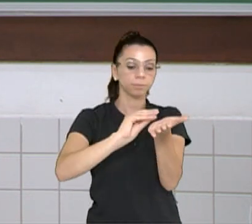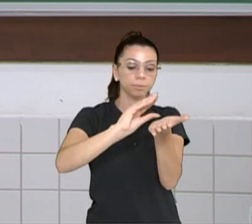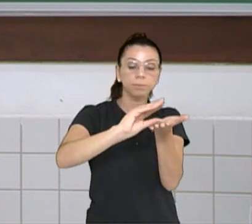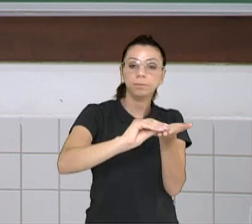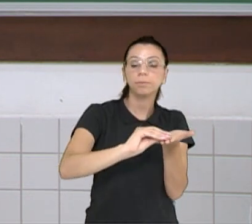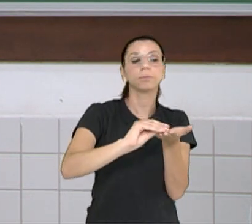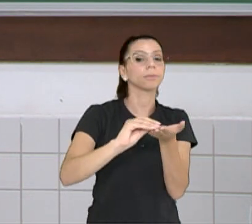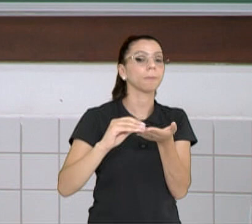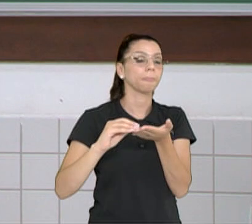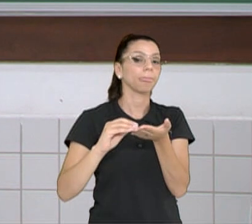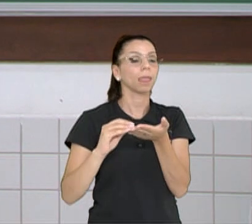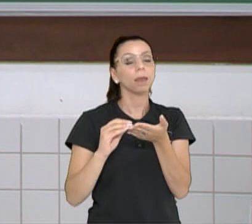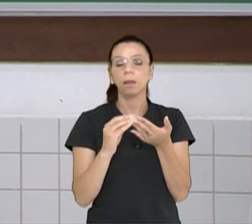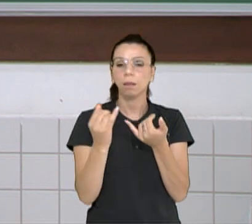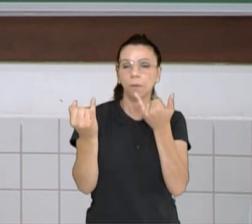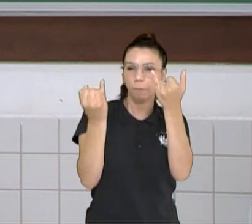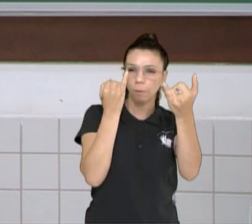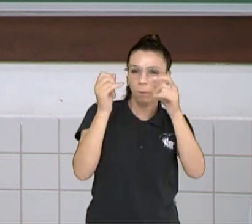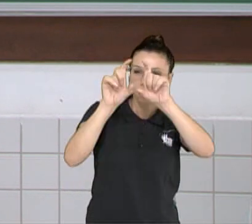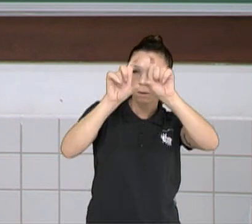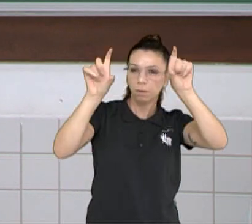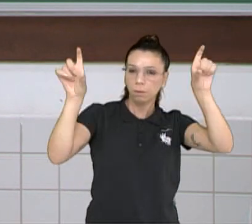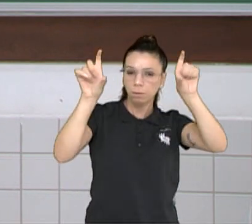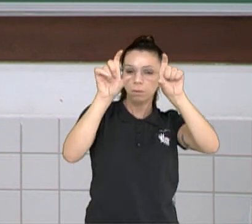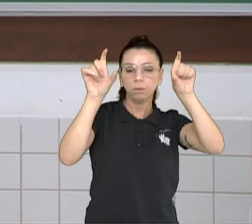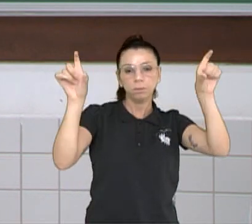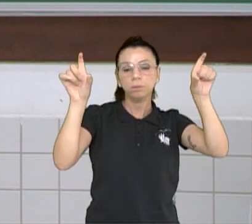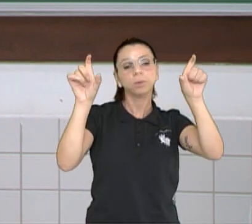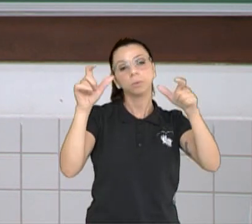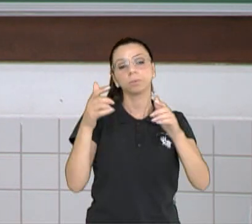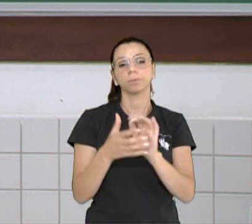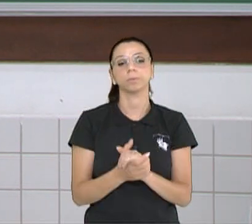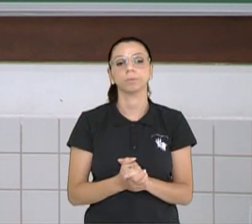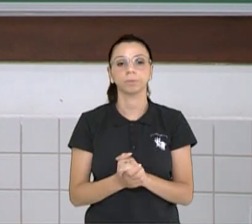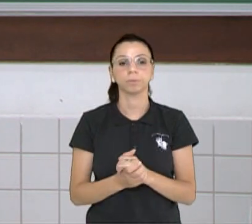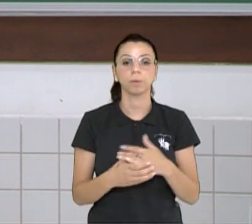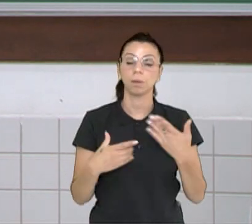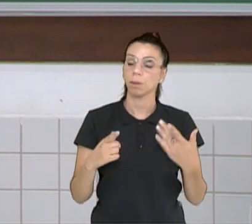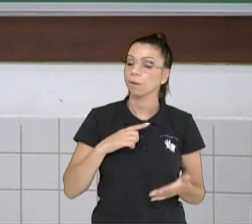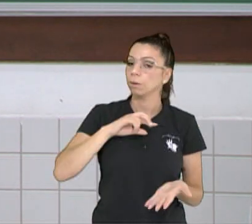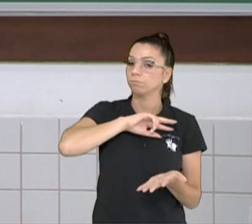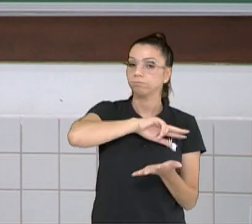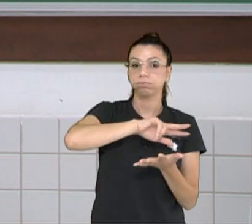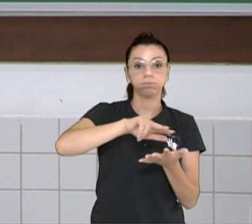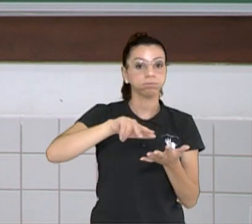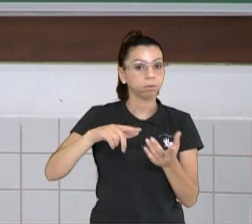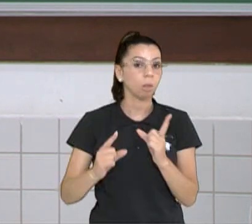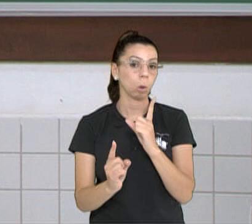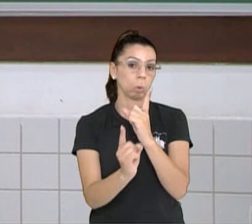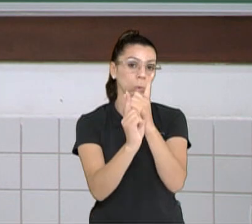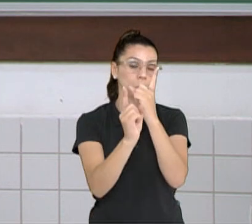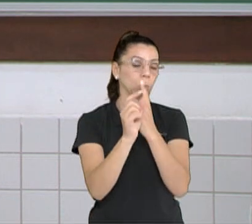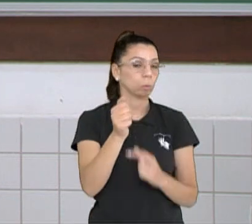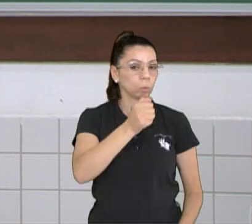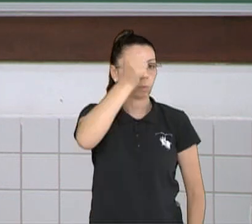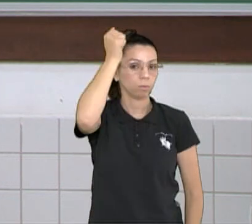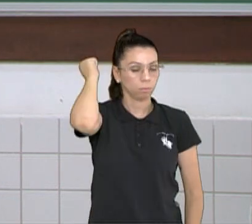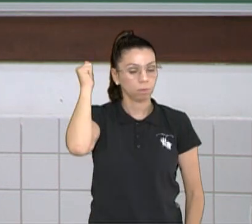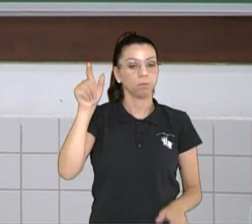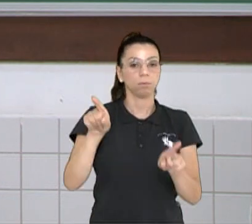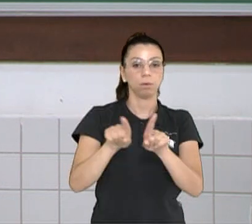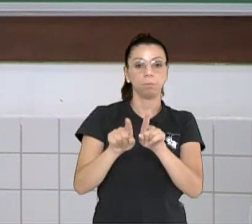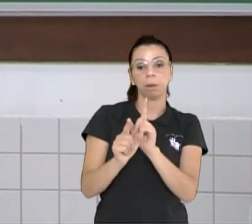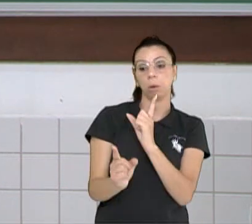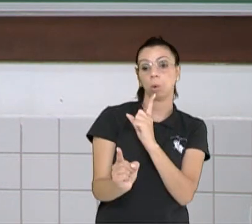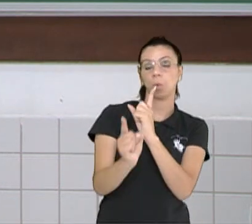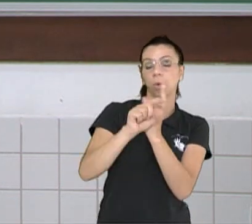são informados para você no enunciado de um problema. Isso tem muito, muito, muito presente tanto no Enem como em